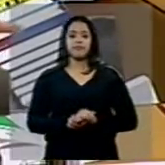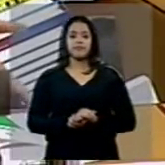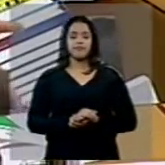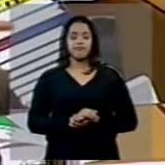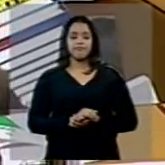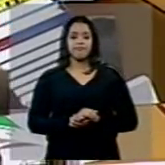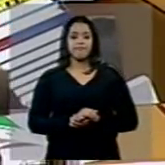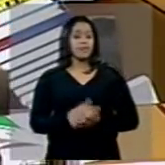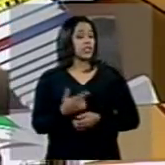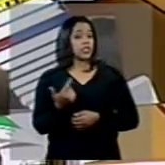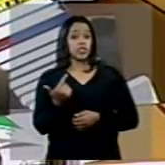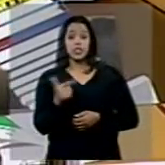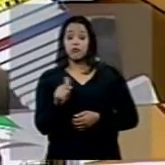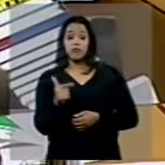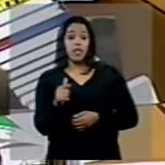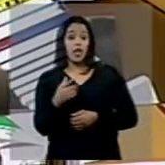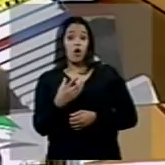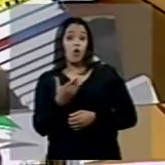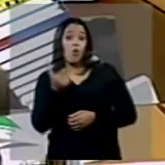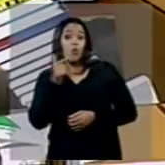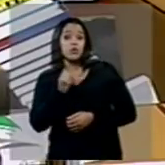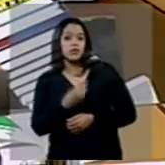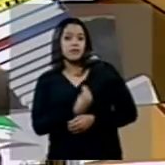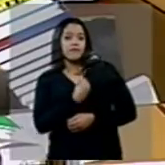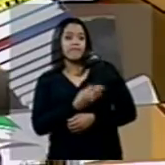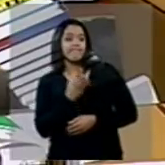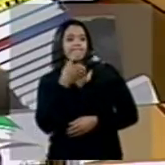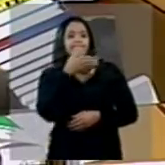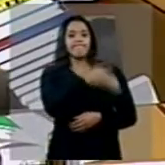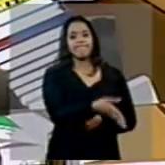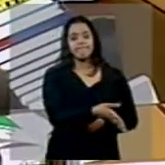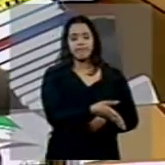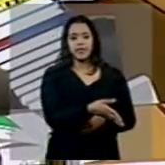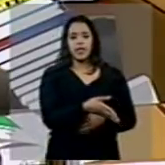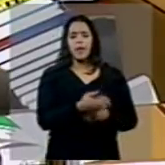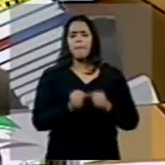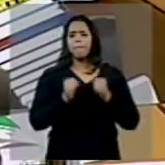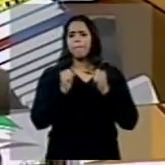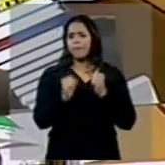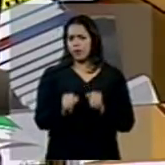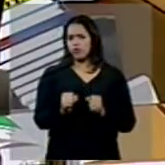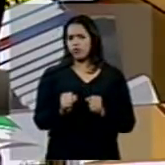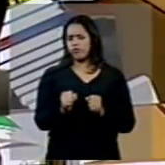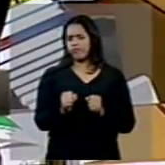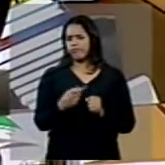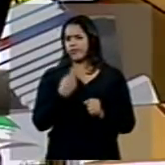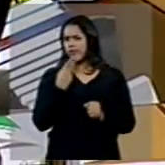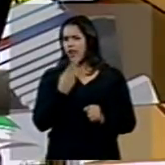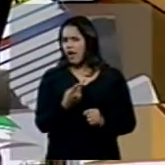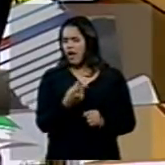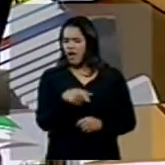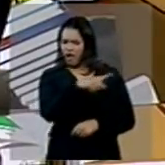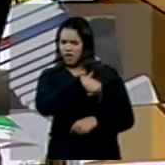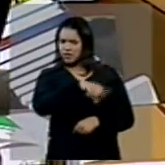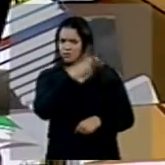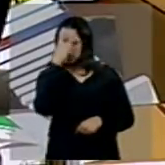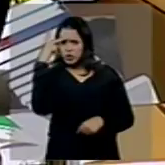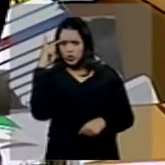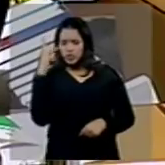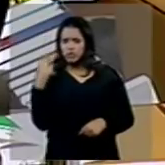não ter comparecido, é possível dizer-se que estão